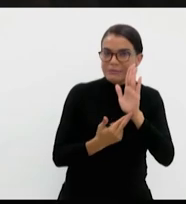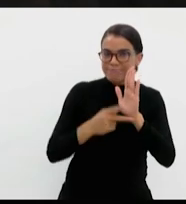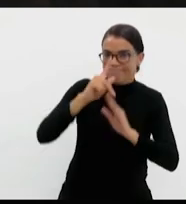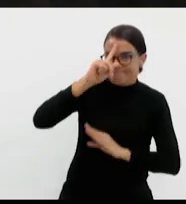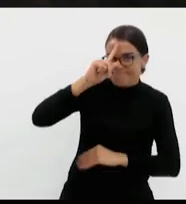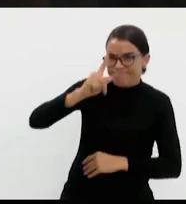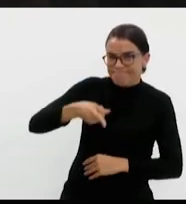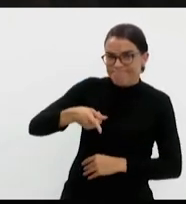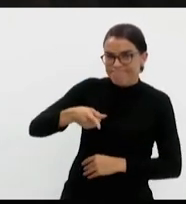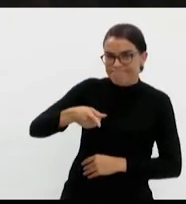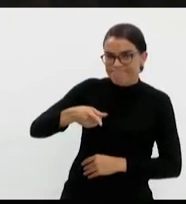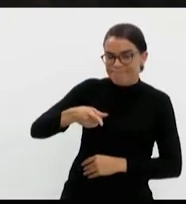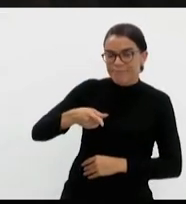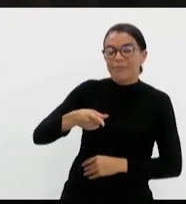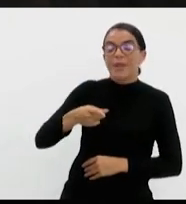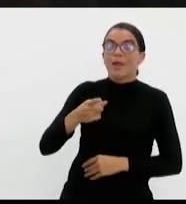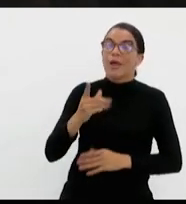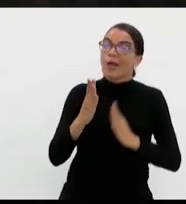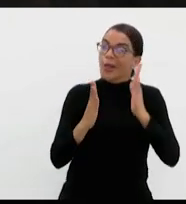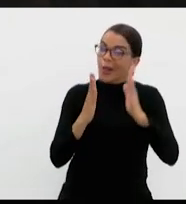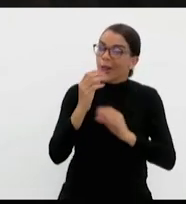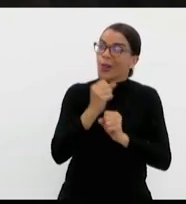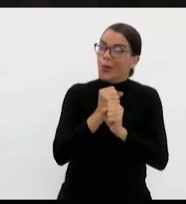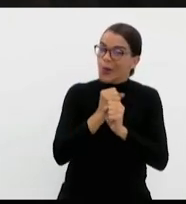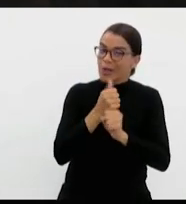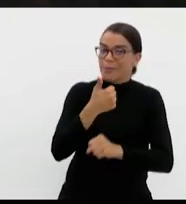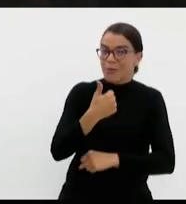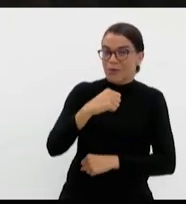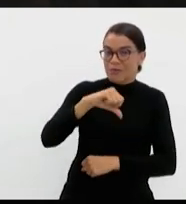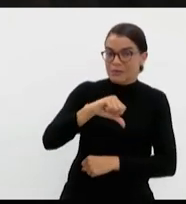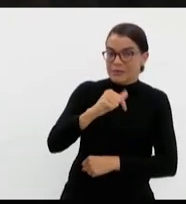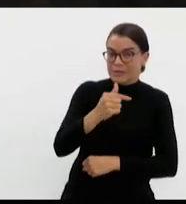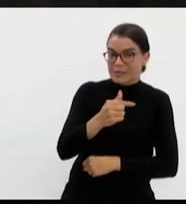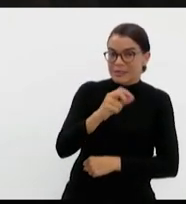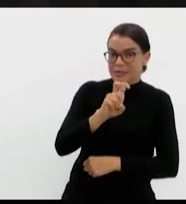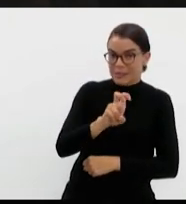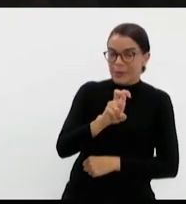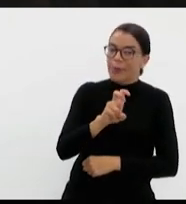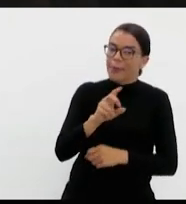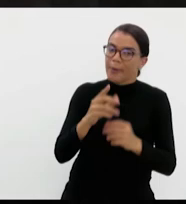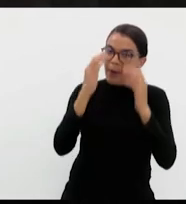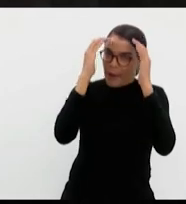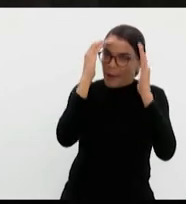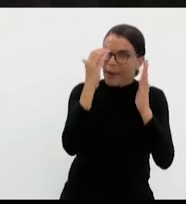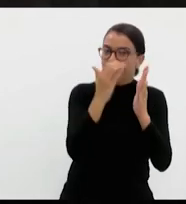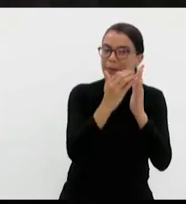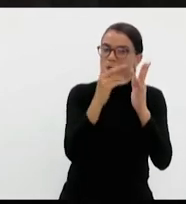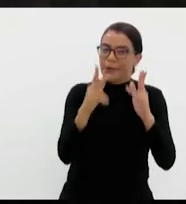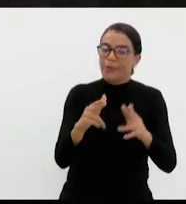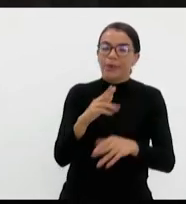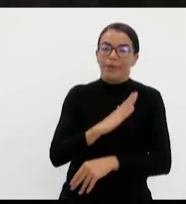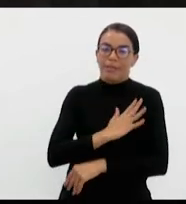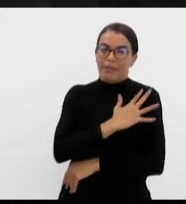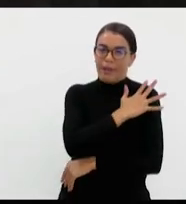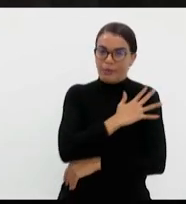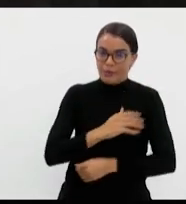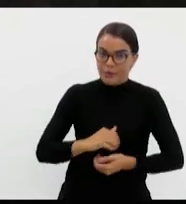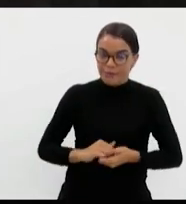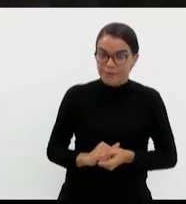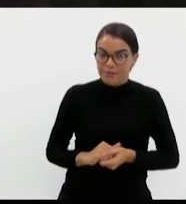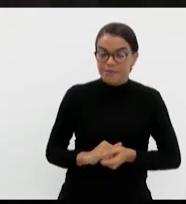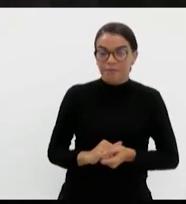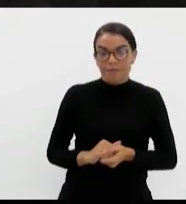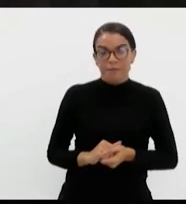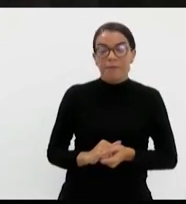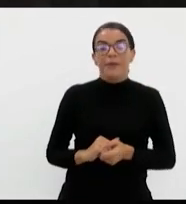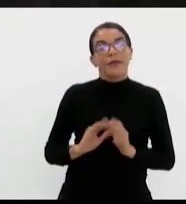ditatoriais. Em 1975 era esse o regime. Mas ele tem força de lei. E o